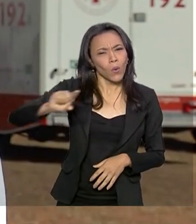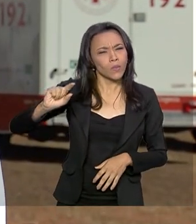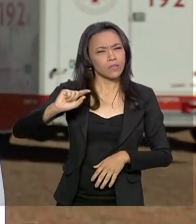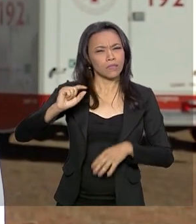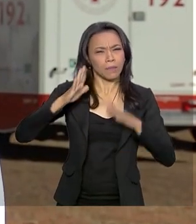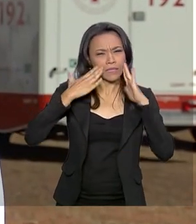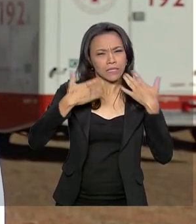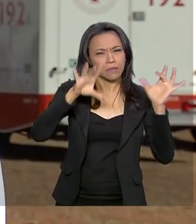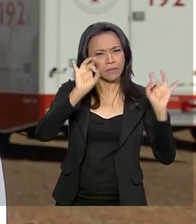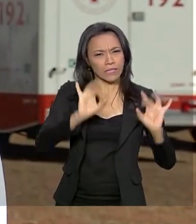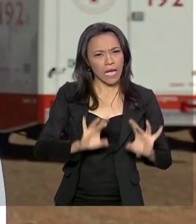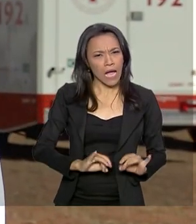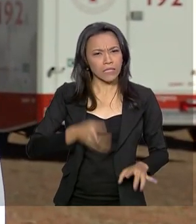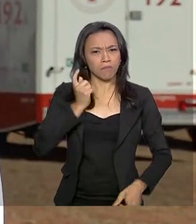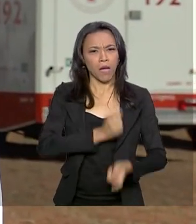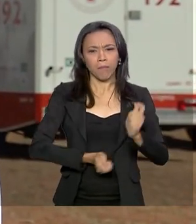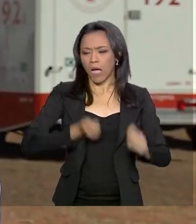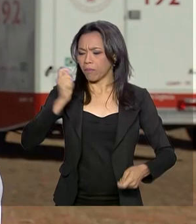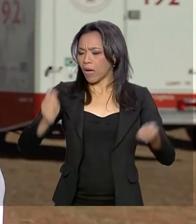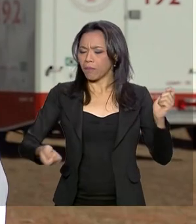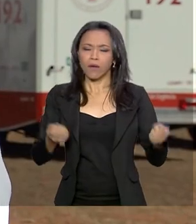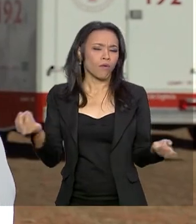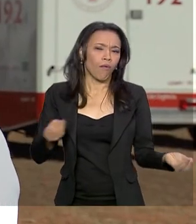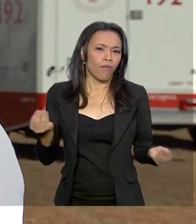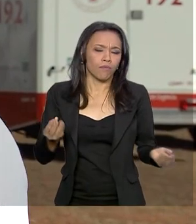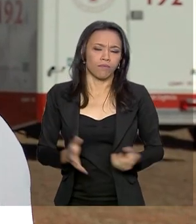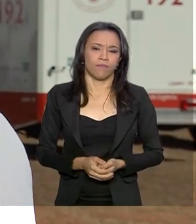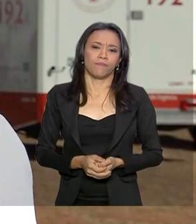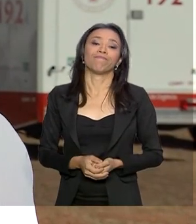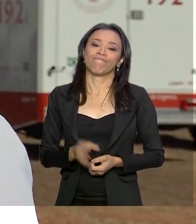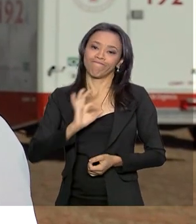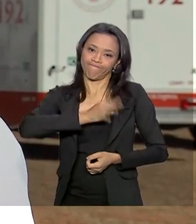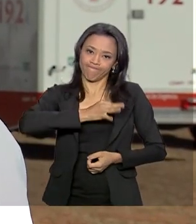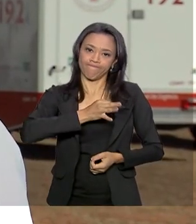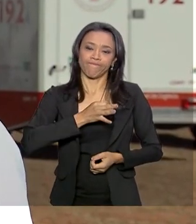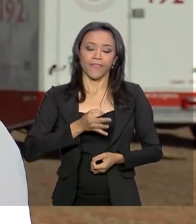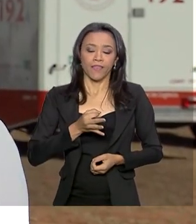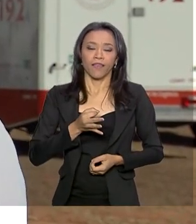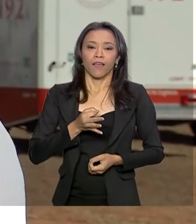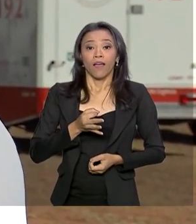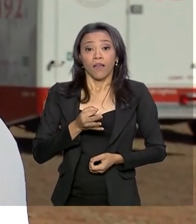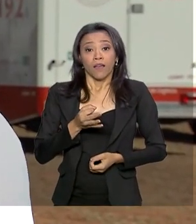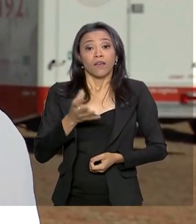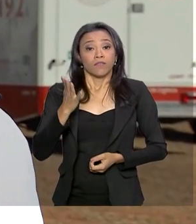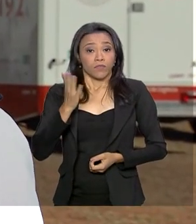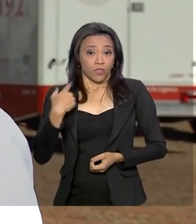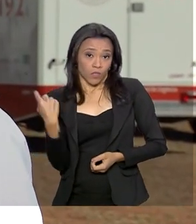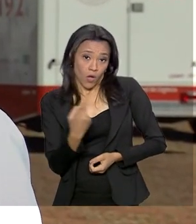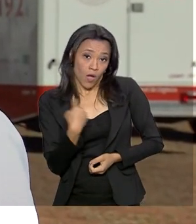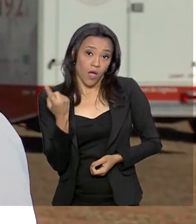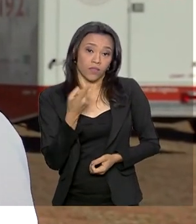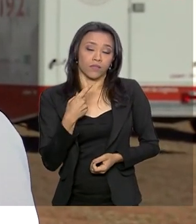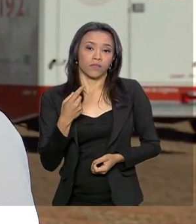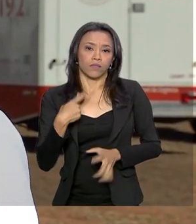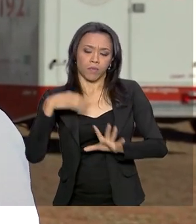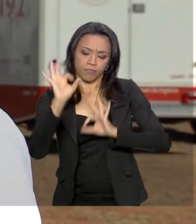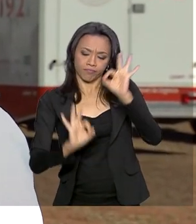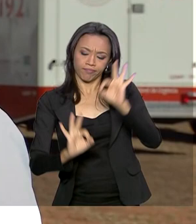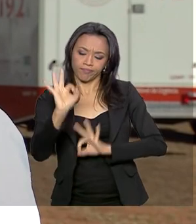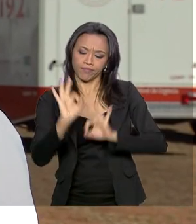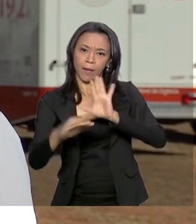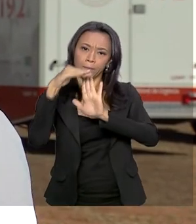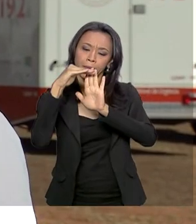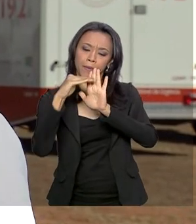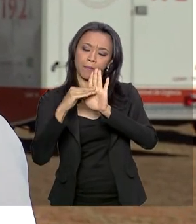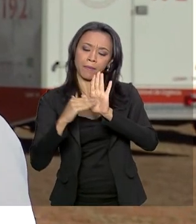têm shows com bandas como vai ser isso exatamente a gente é produziu uma grade com algumas